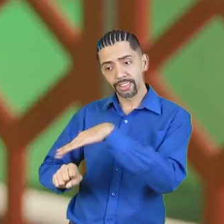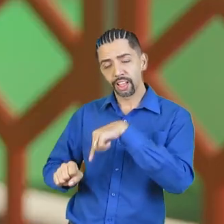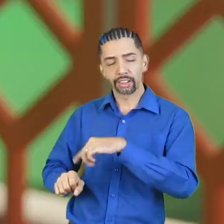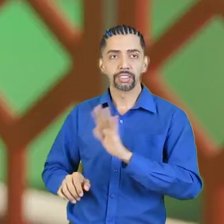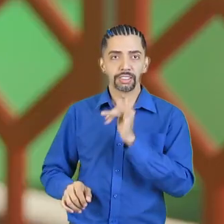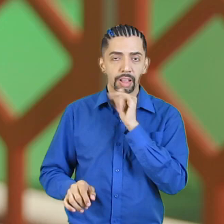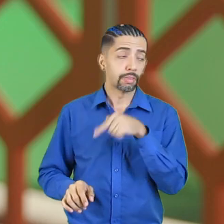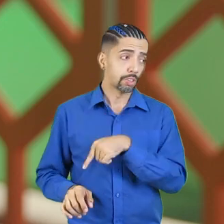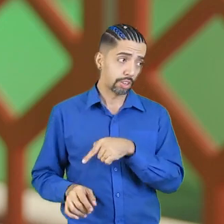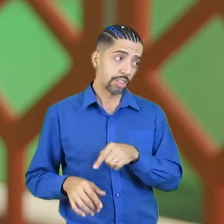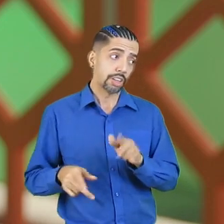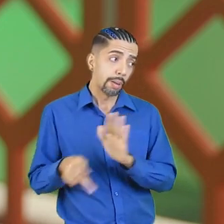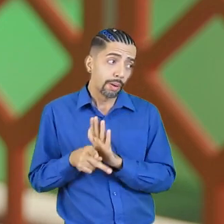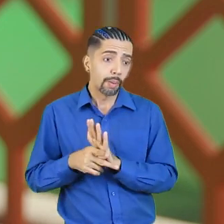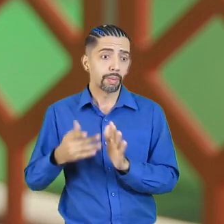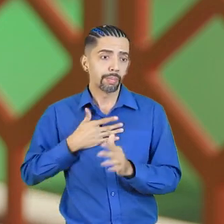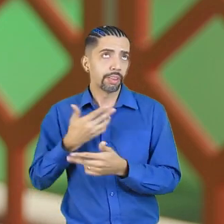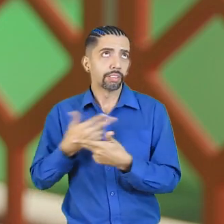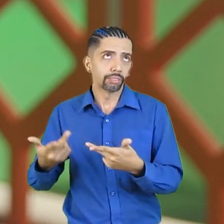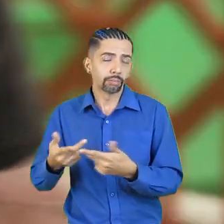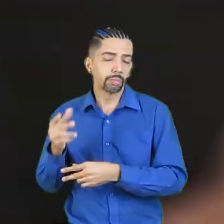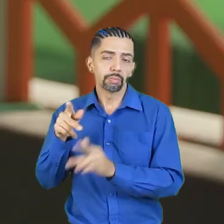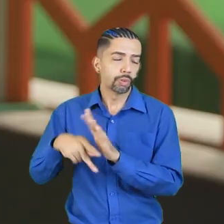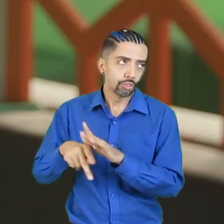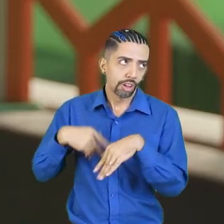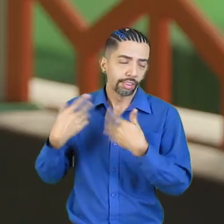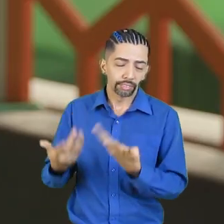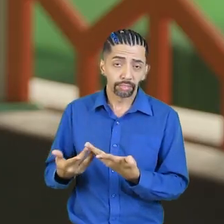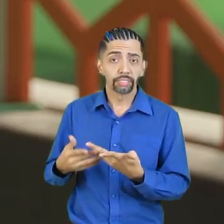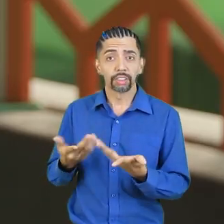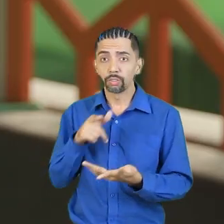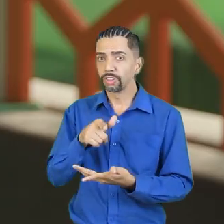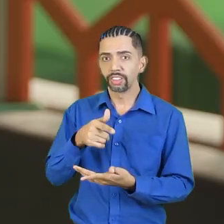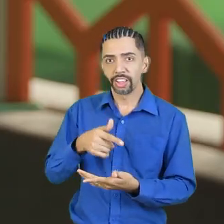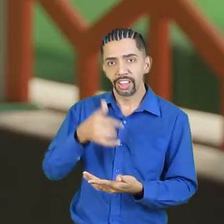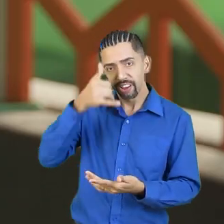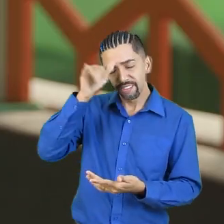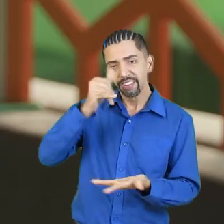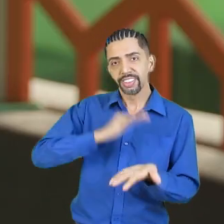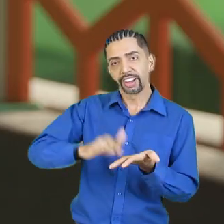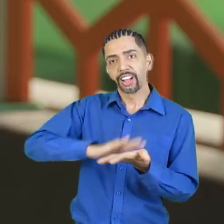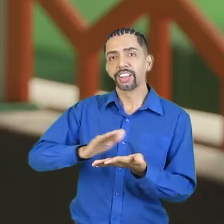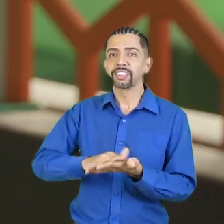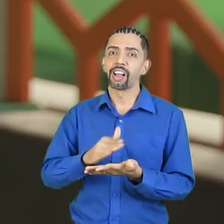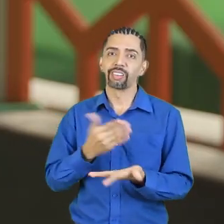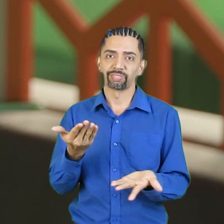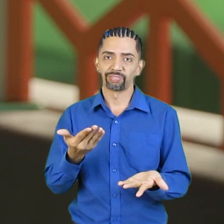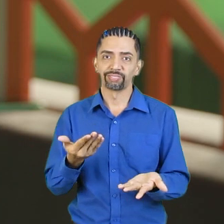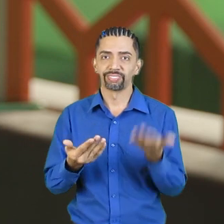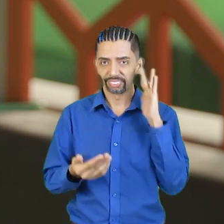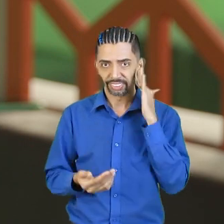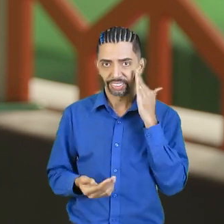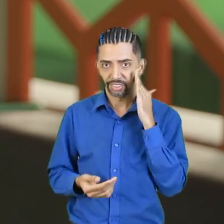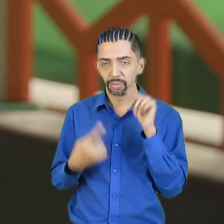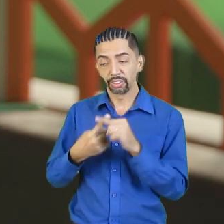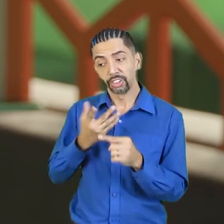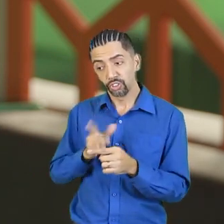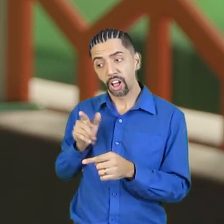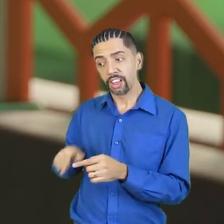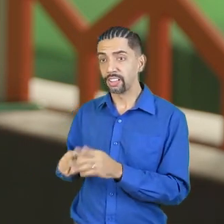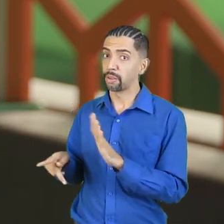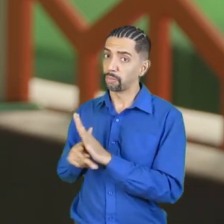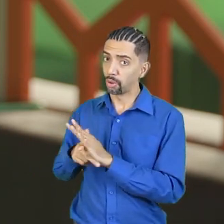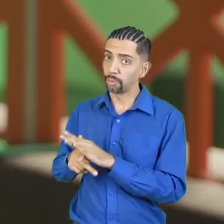dinheiro está aqui, mas já tem dono. É simples assim. Percebeu que não é tão difícil assim? São 10 orientações. E